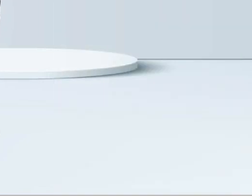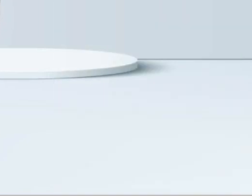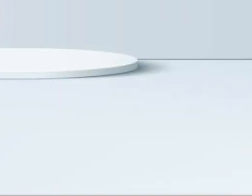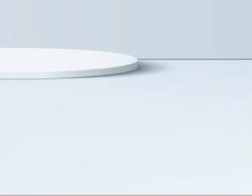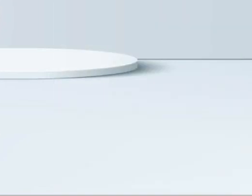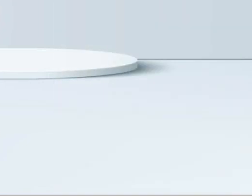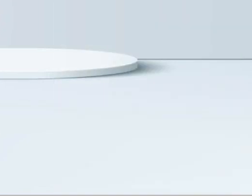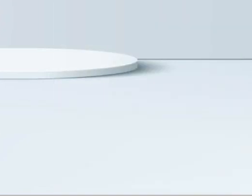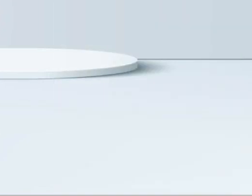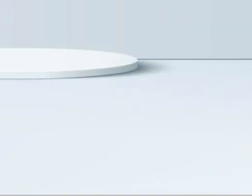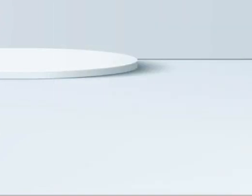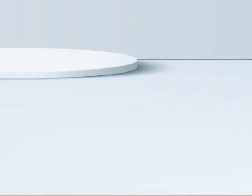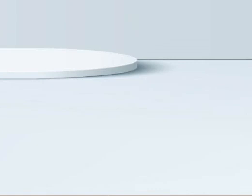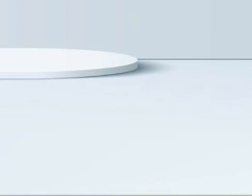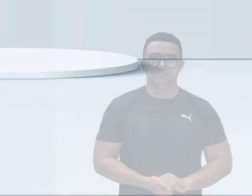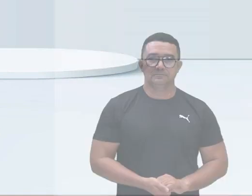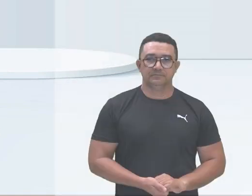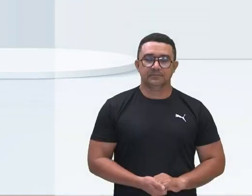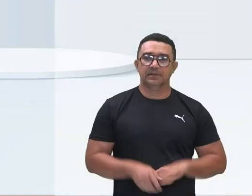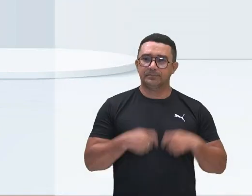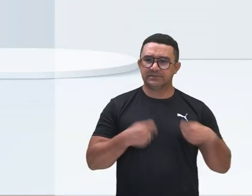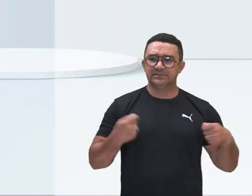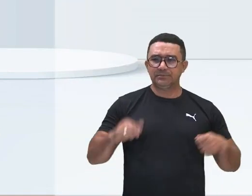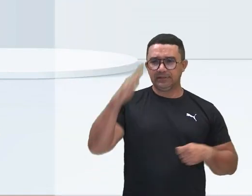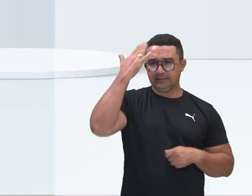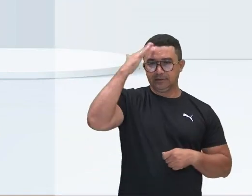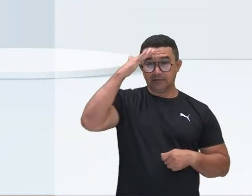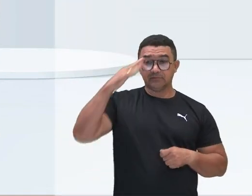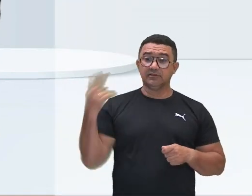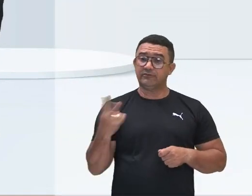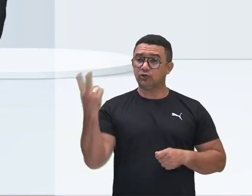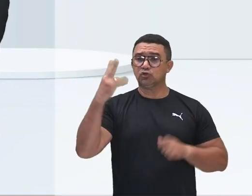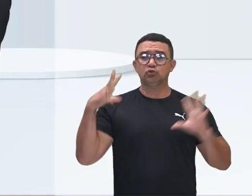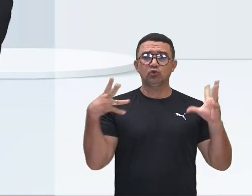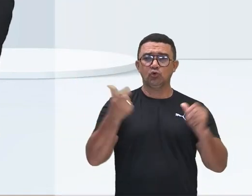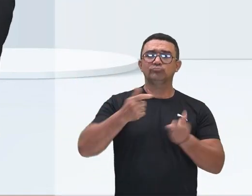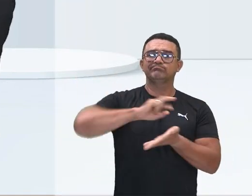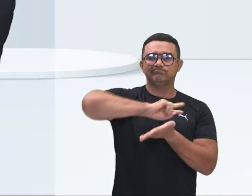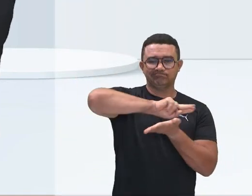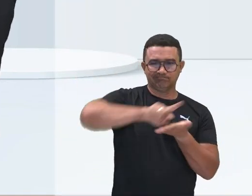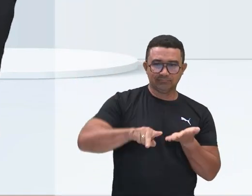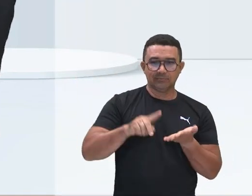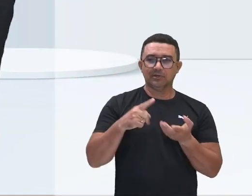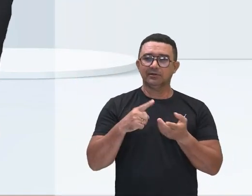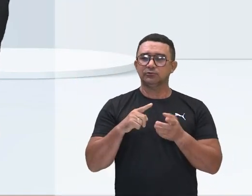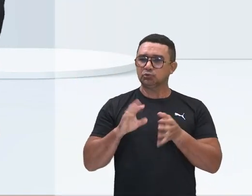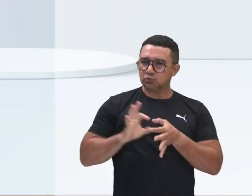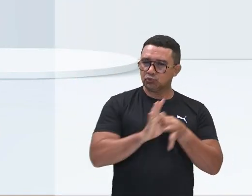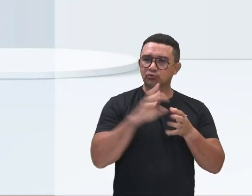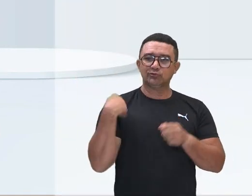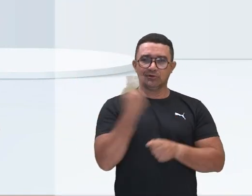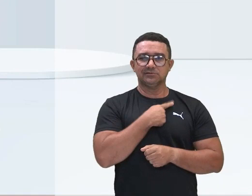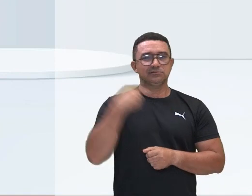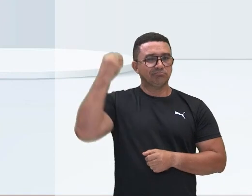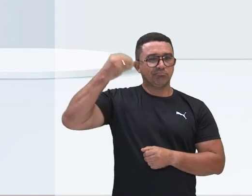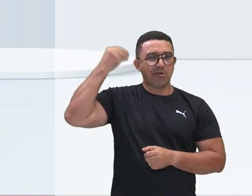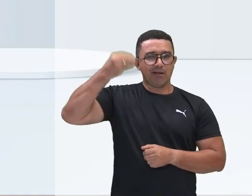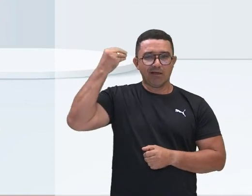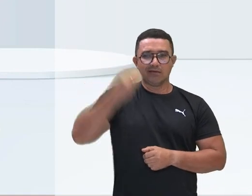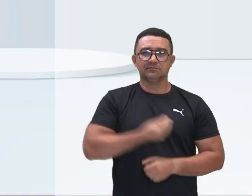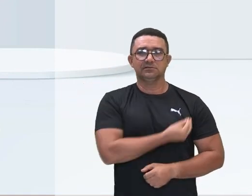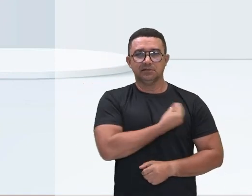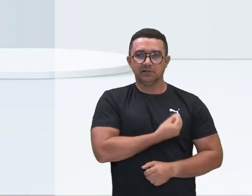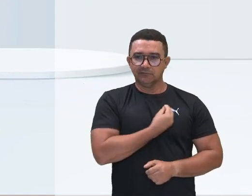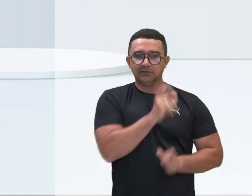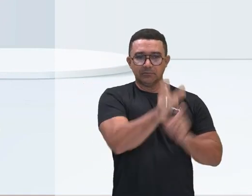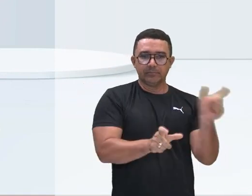valorizar, respeitar essa diversidade, pois ela enriquece nossa experiência de vida e nos permite aprender com os